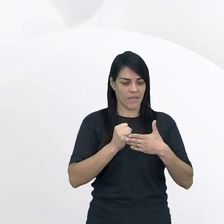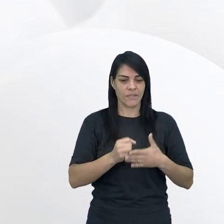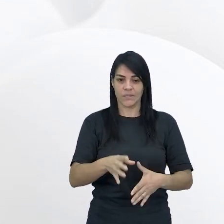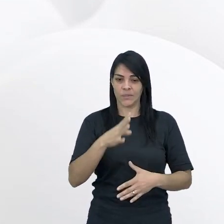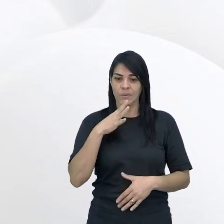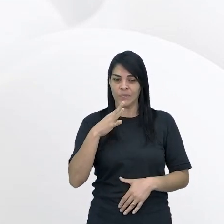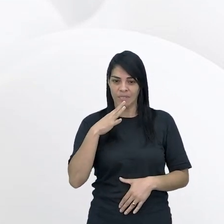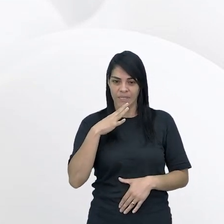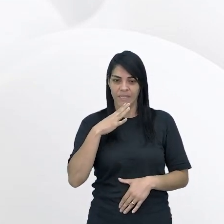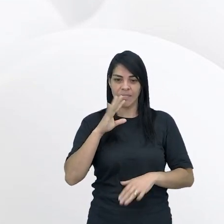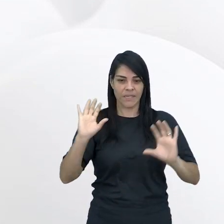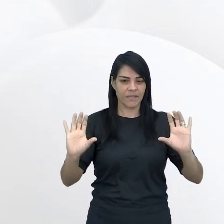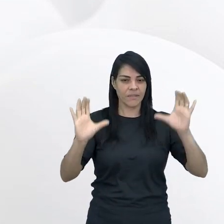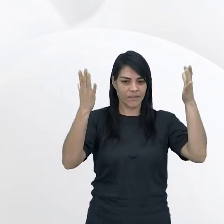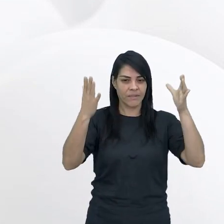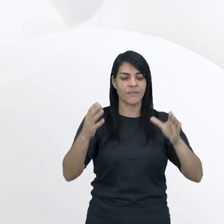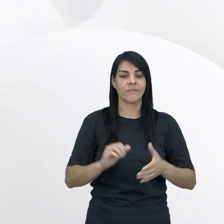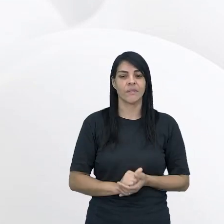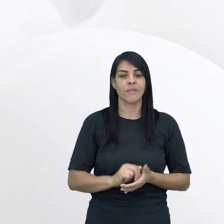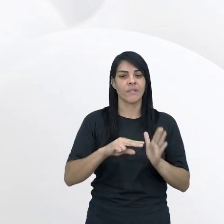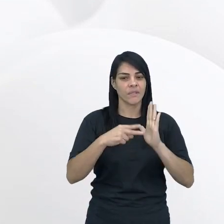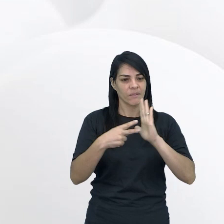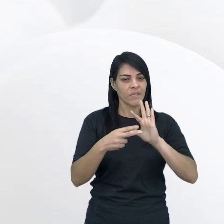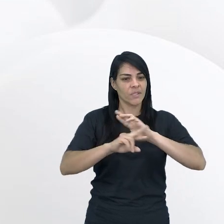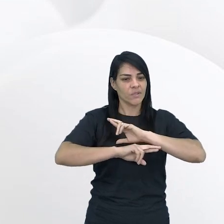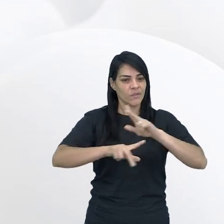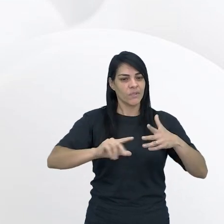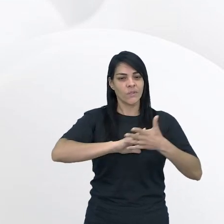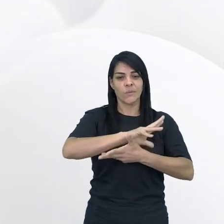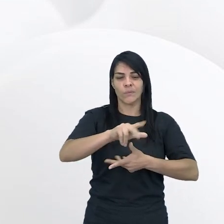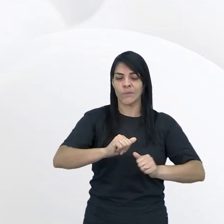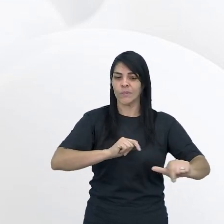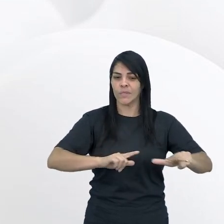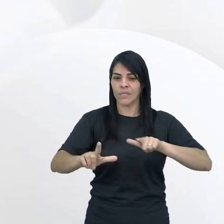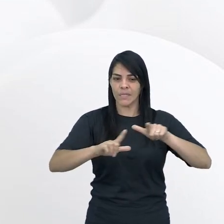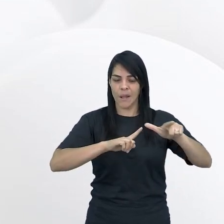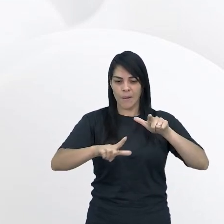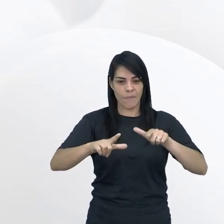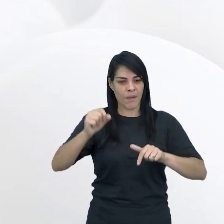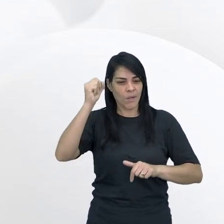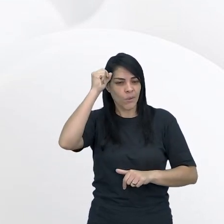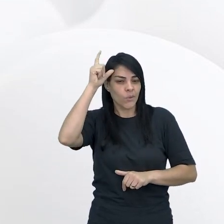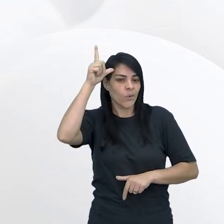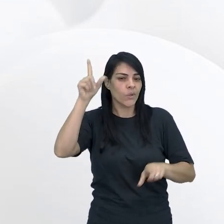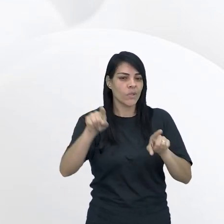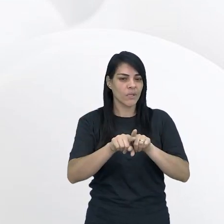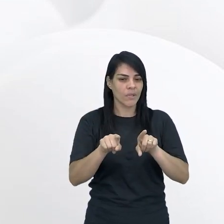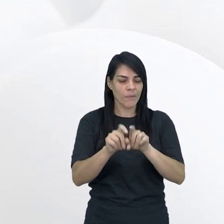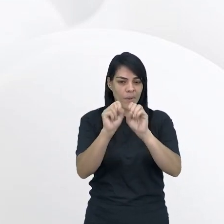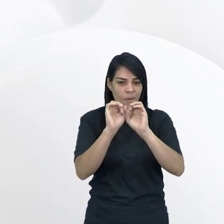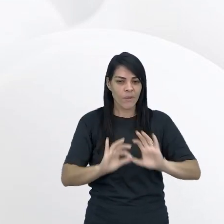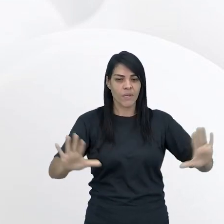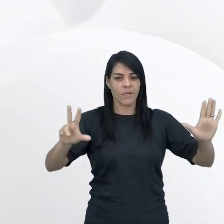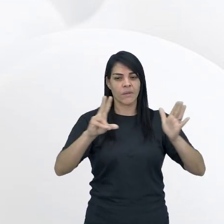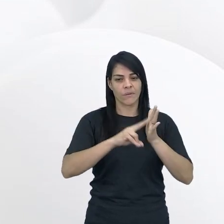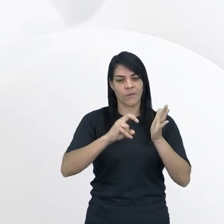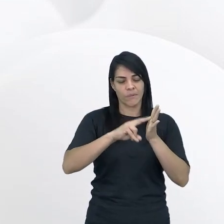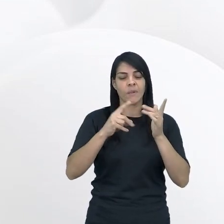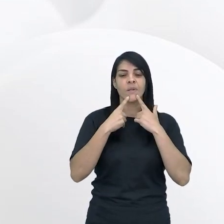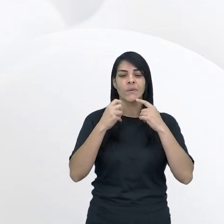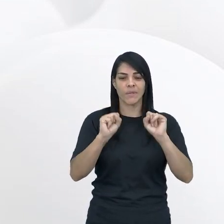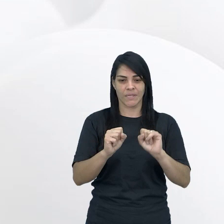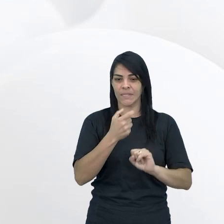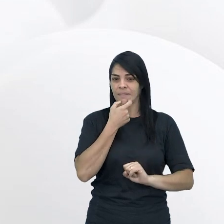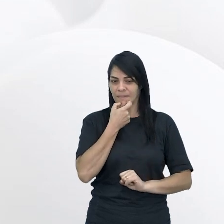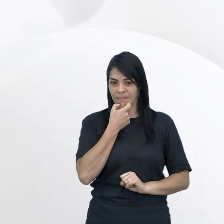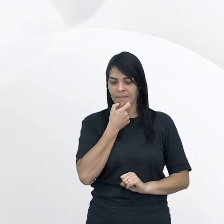e os símbolos são diferentes no mundo, trabalha o aspecto cultural e a ampliação do vocabulário em inglês.